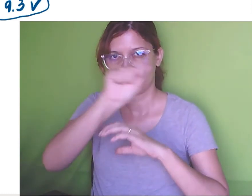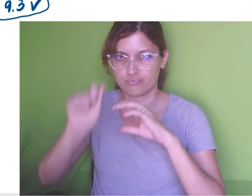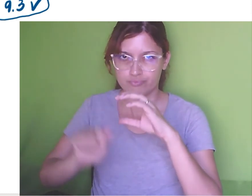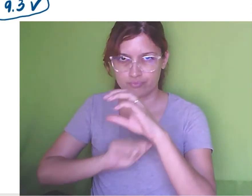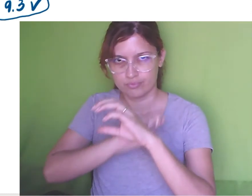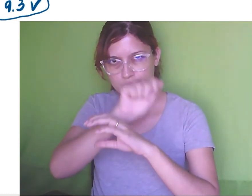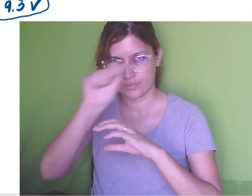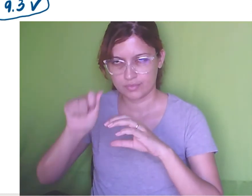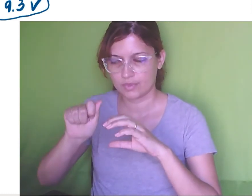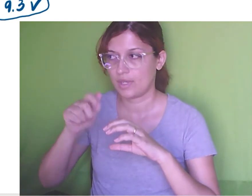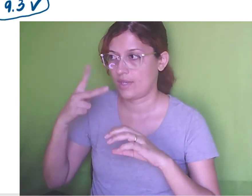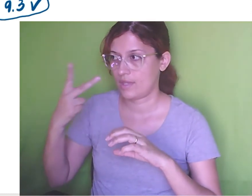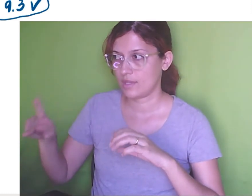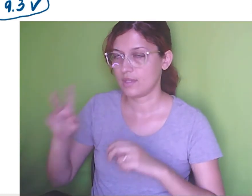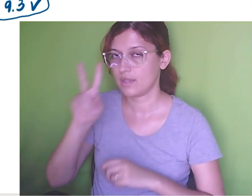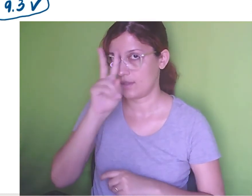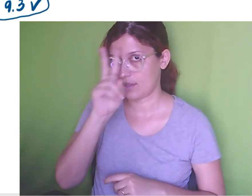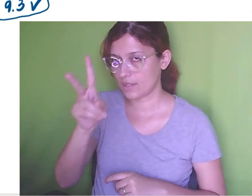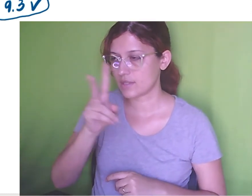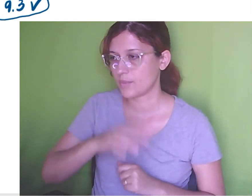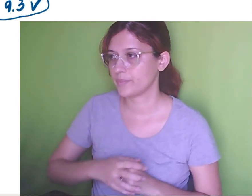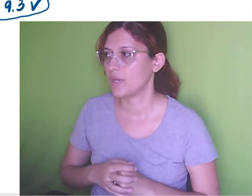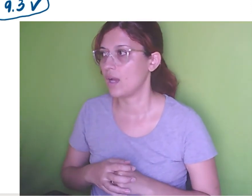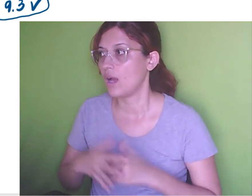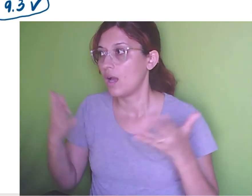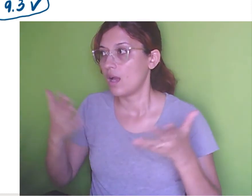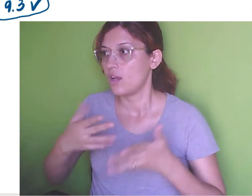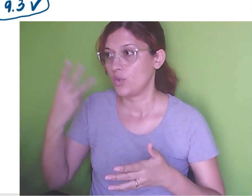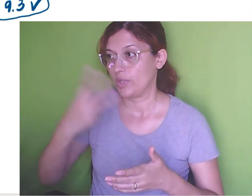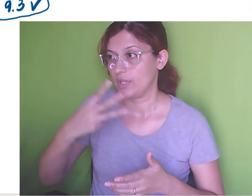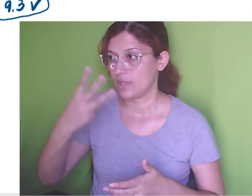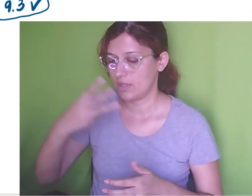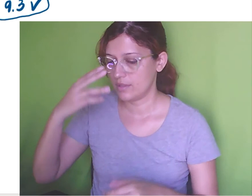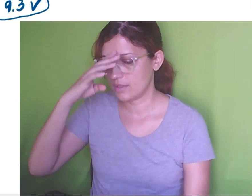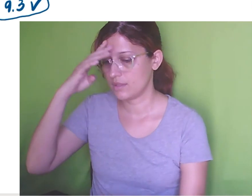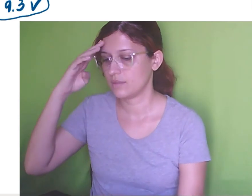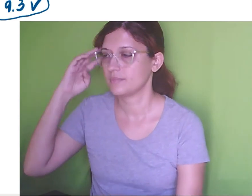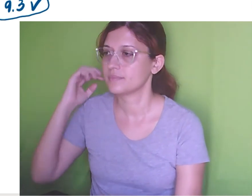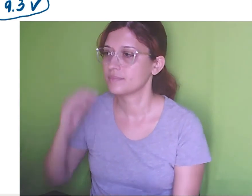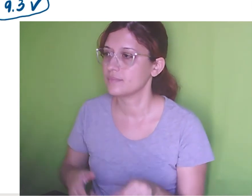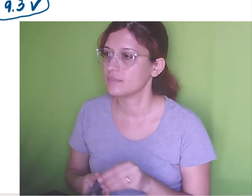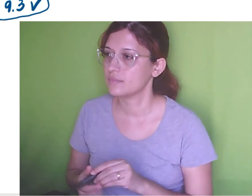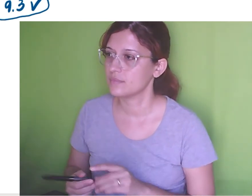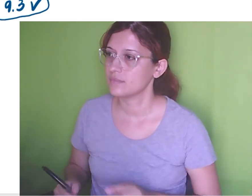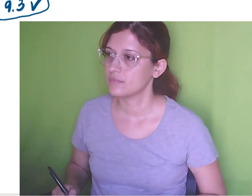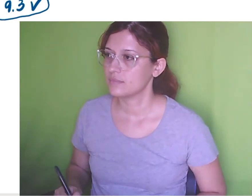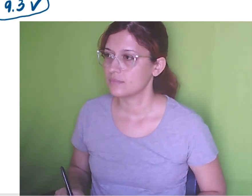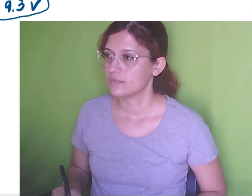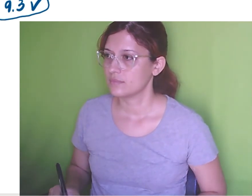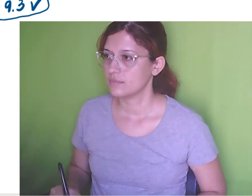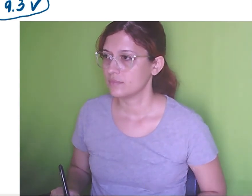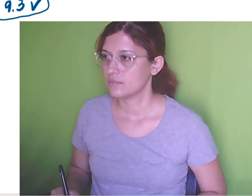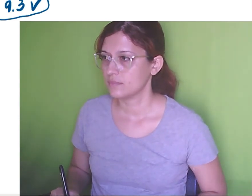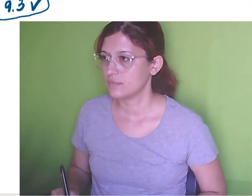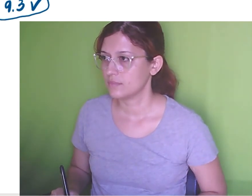Então, a carga, que é esse sinal, essa é a tensão dela. O terceiro ponto